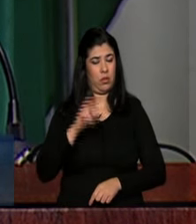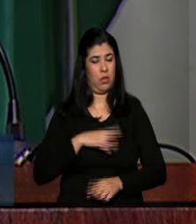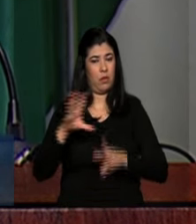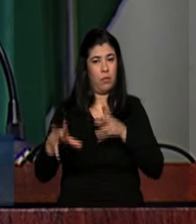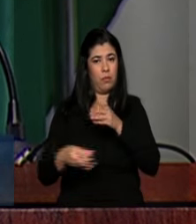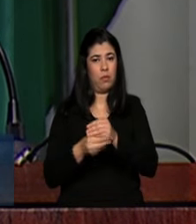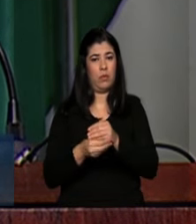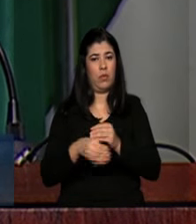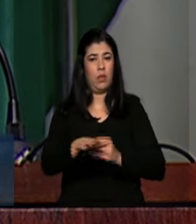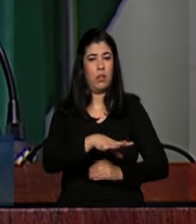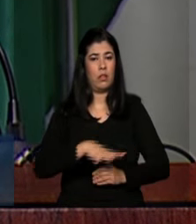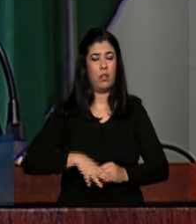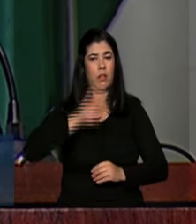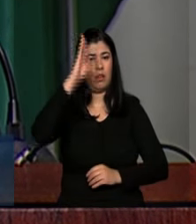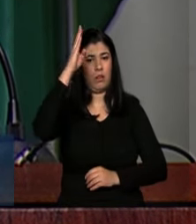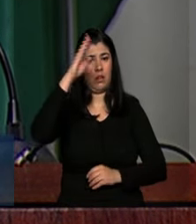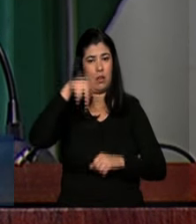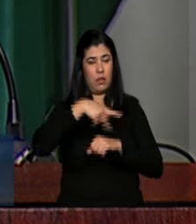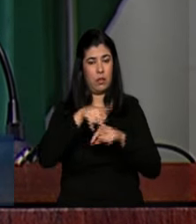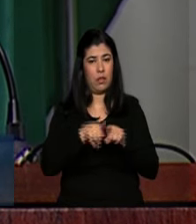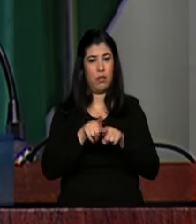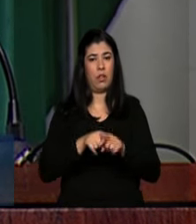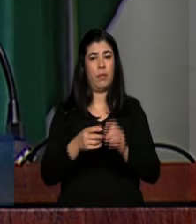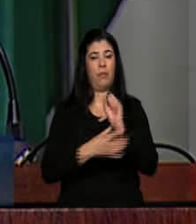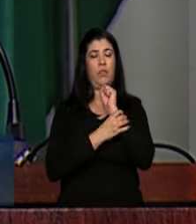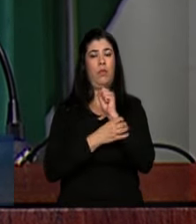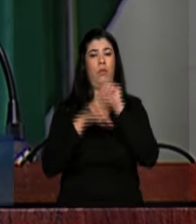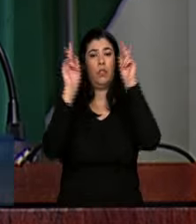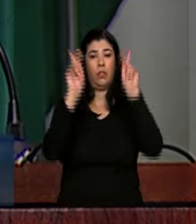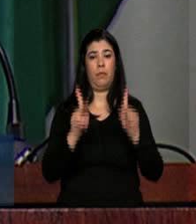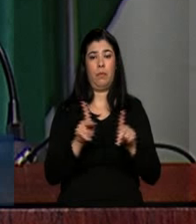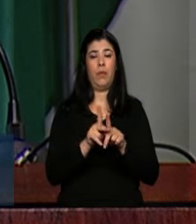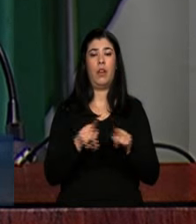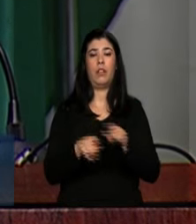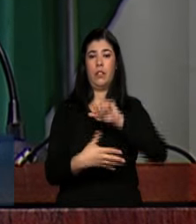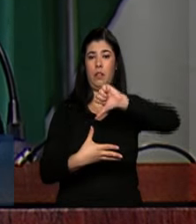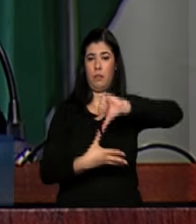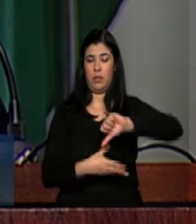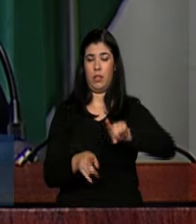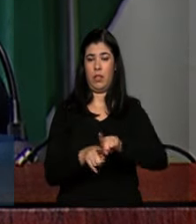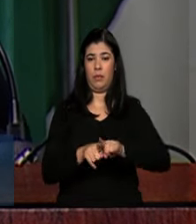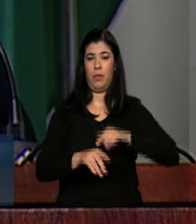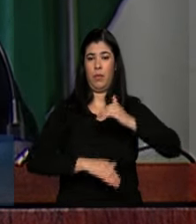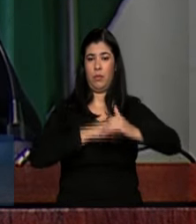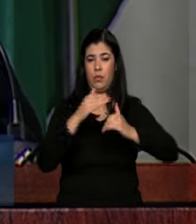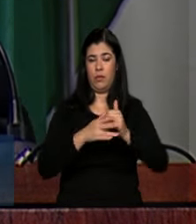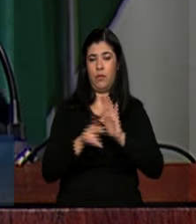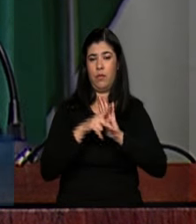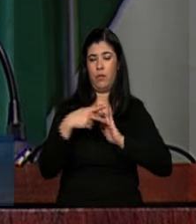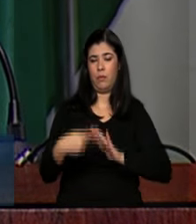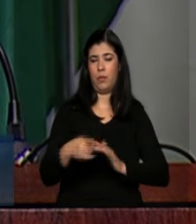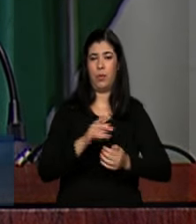nacional, para assegurar a paz em nosso continente e para a promoção do nosso